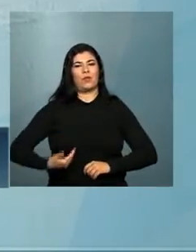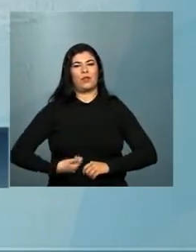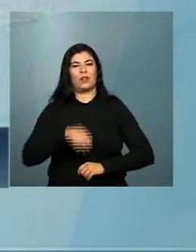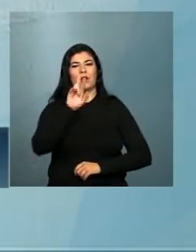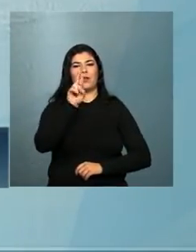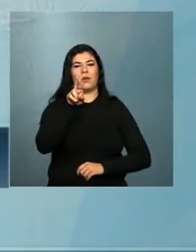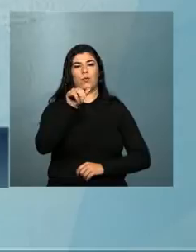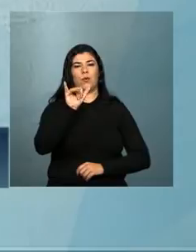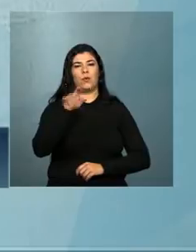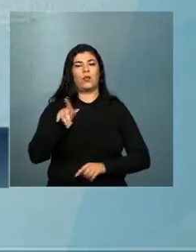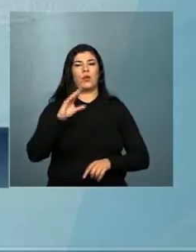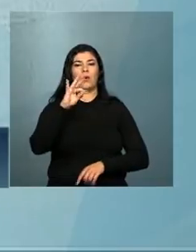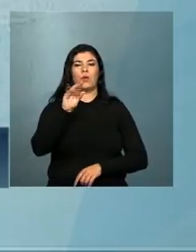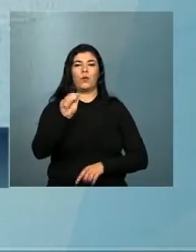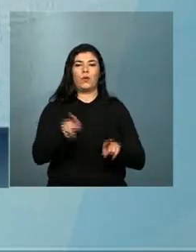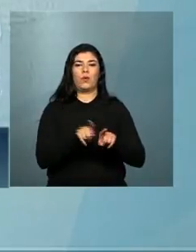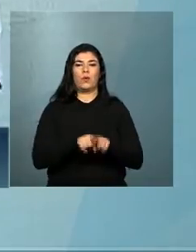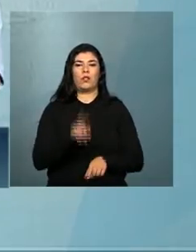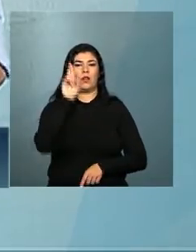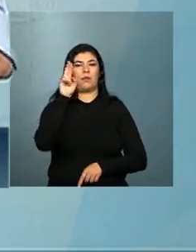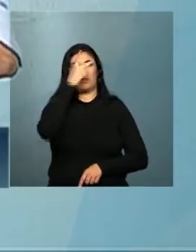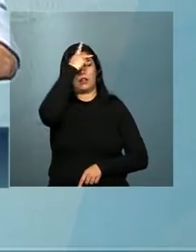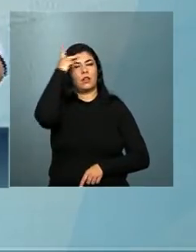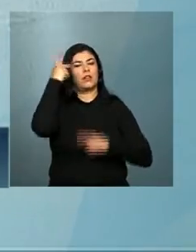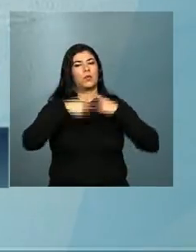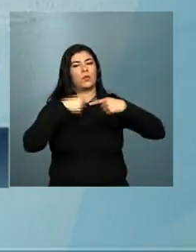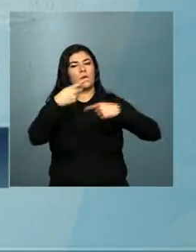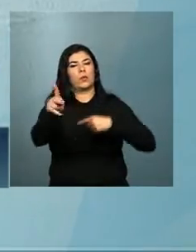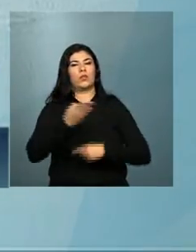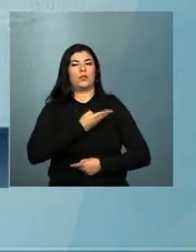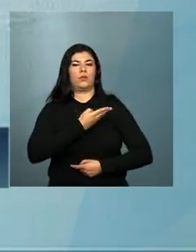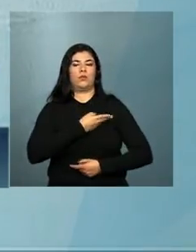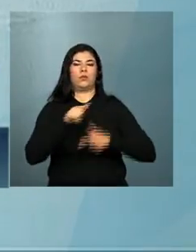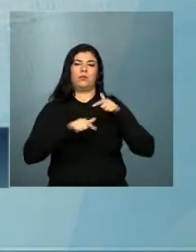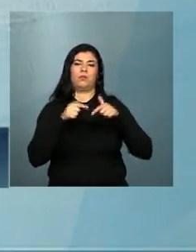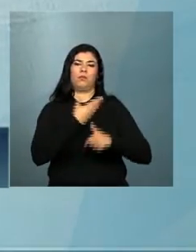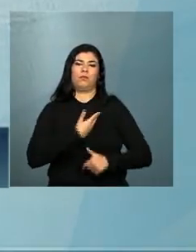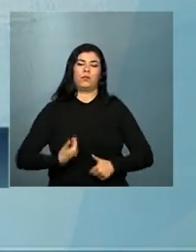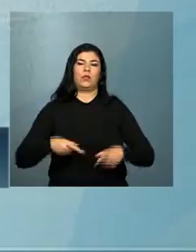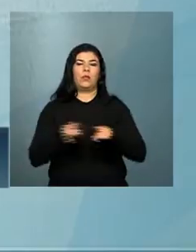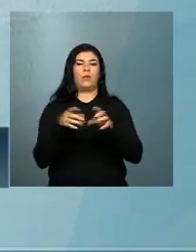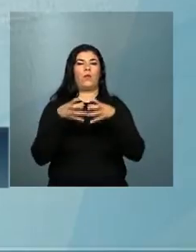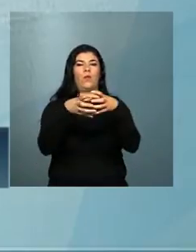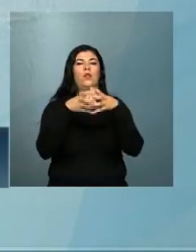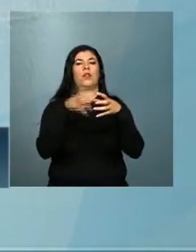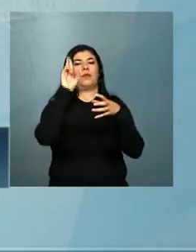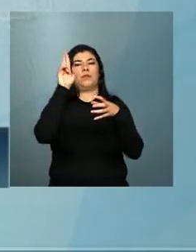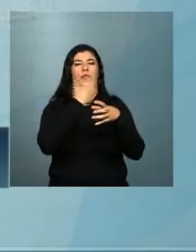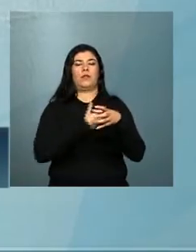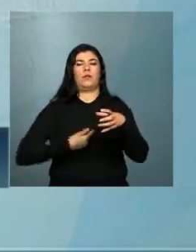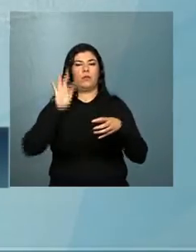aqui presente. Quero saudar os nossos colegas de governo, a equipe da presidenta Dilma aqui